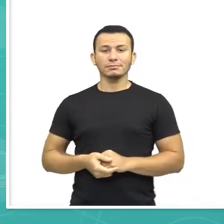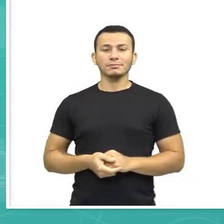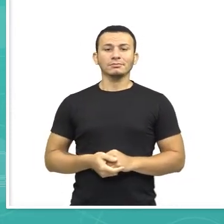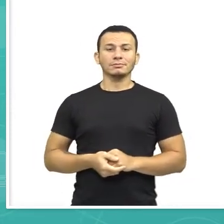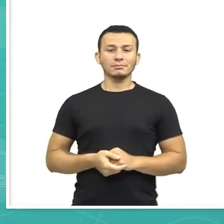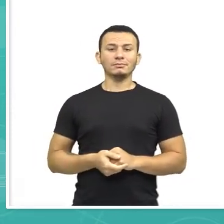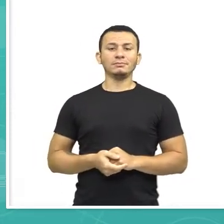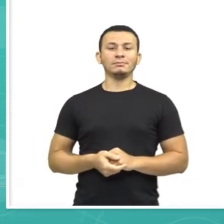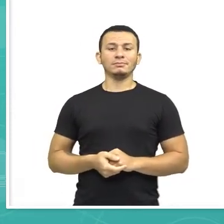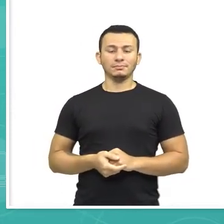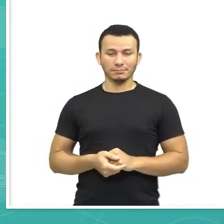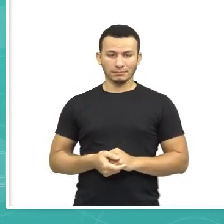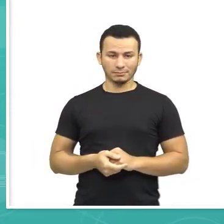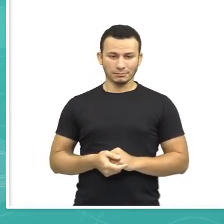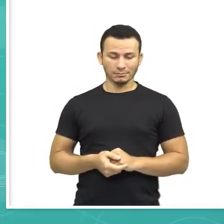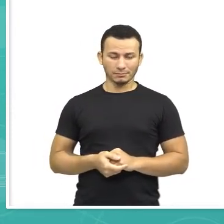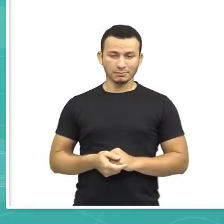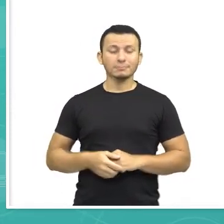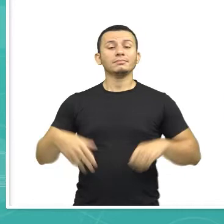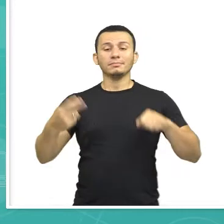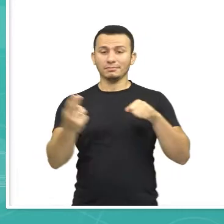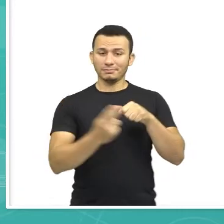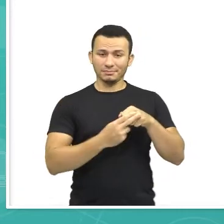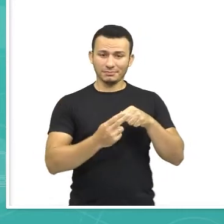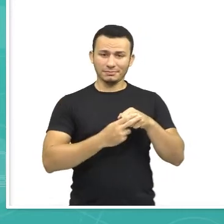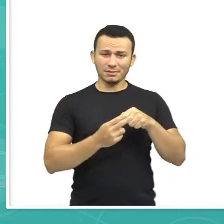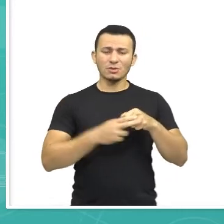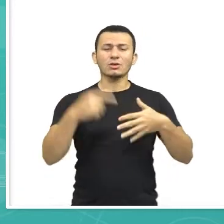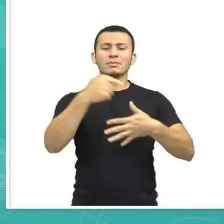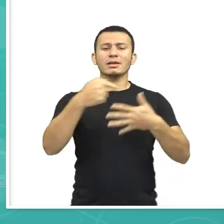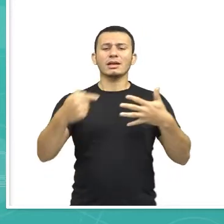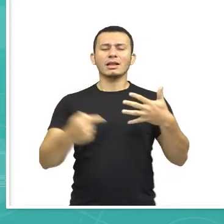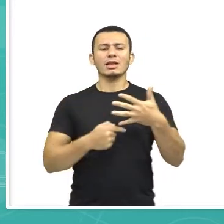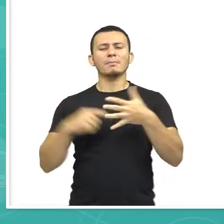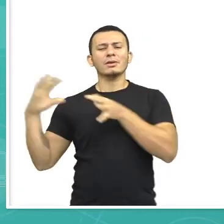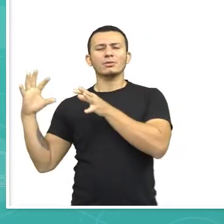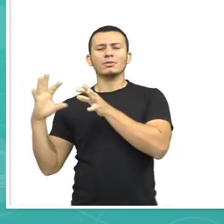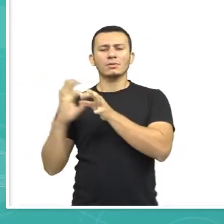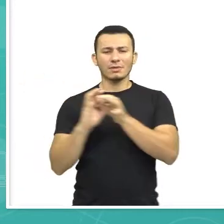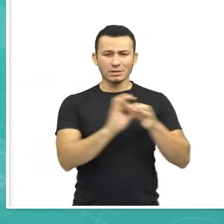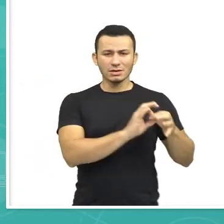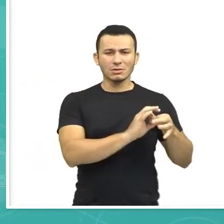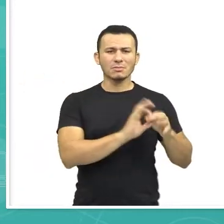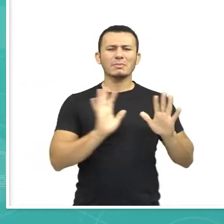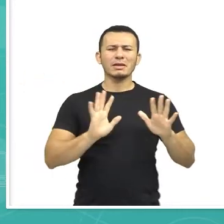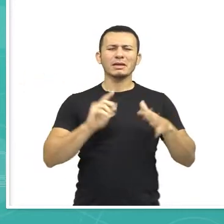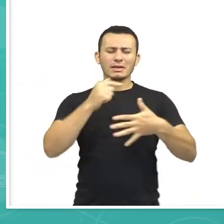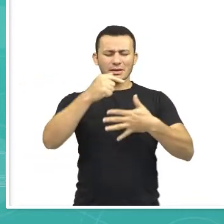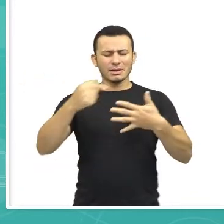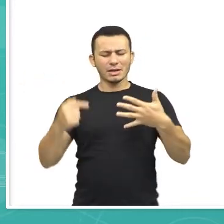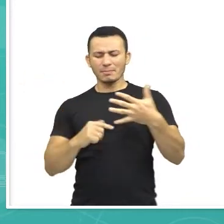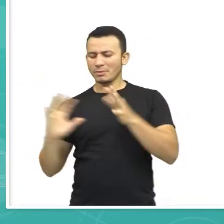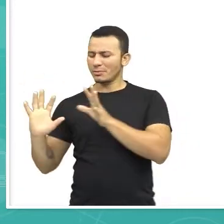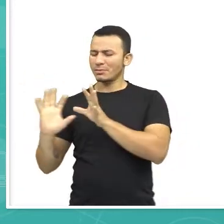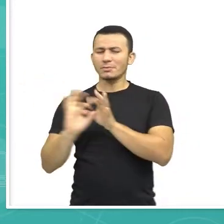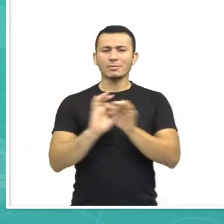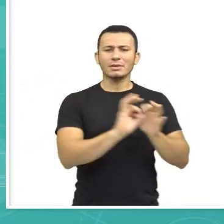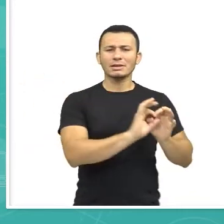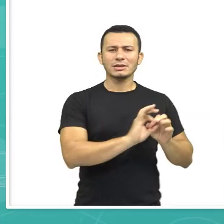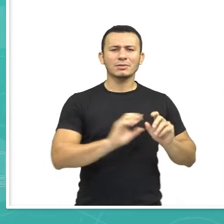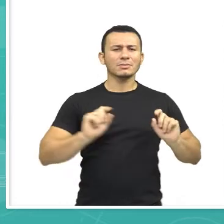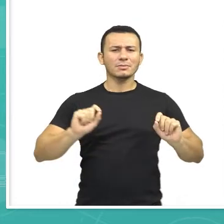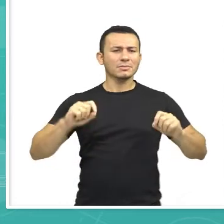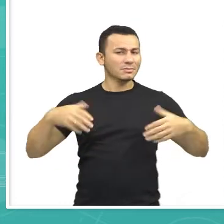só. Temos aí, ó, os pronomes como elementos de coesão. Professor, elementos de coesão? Como assim elementos